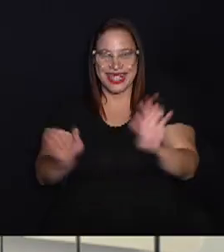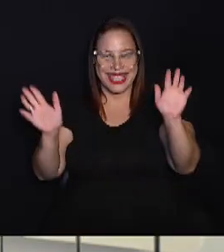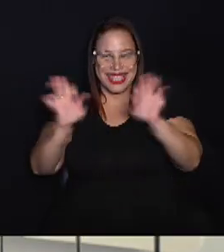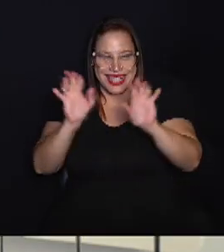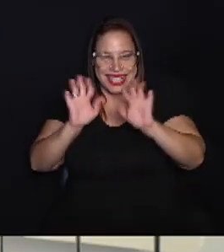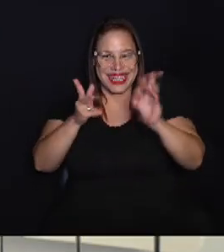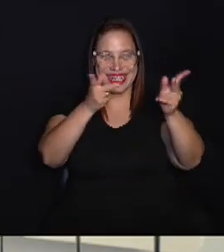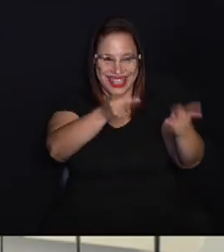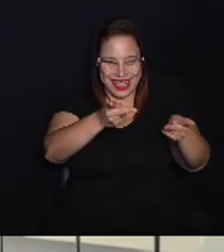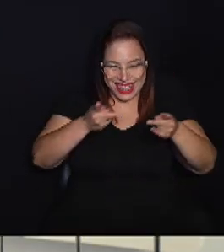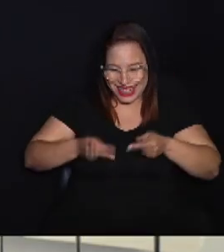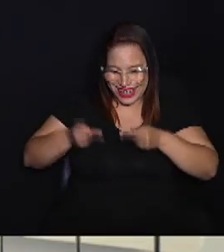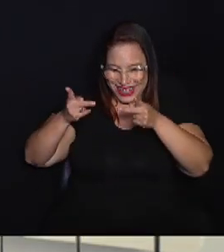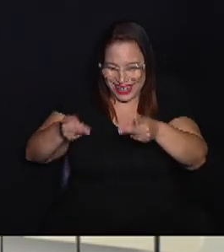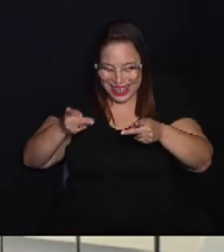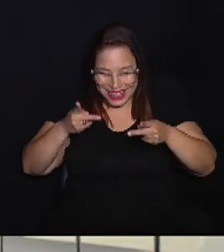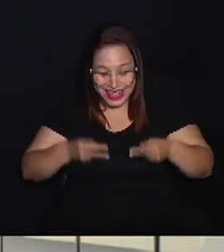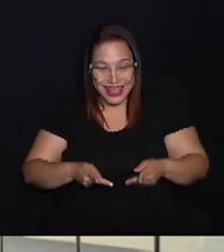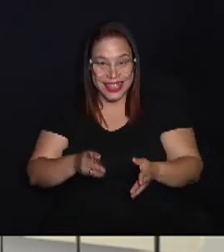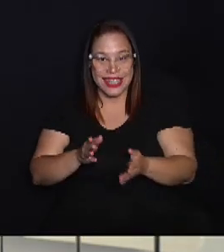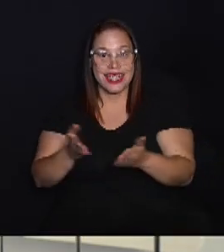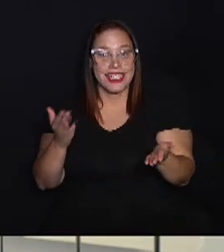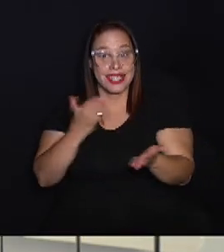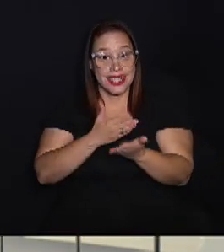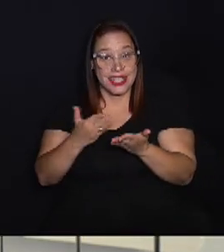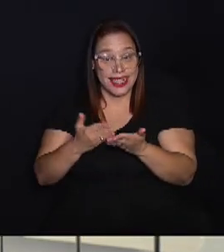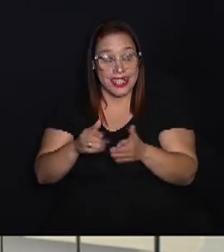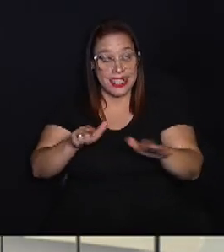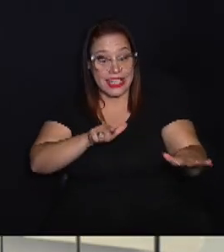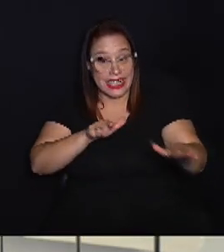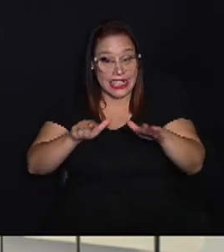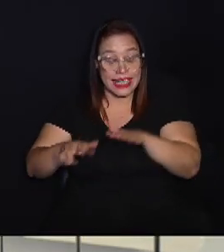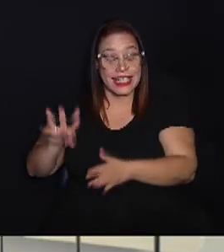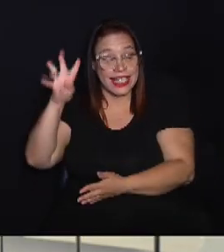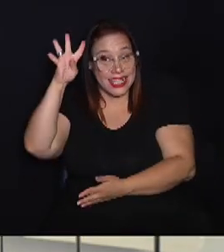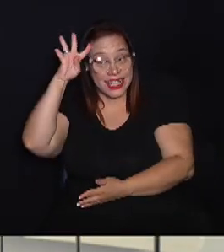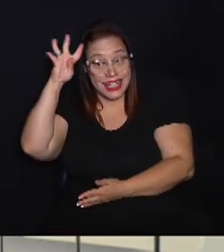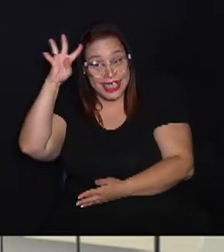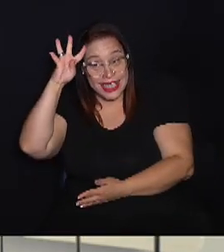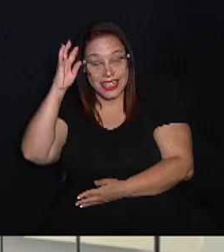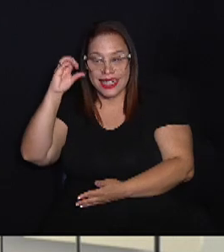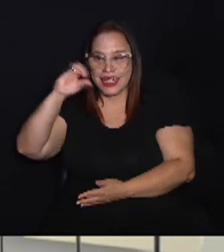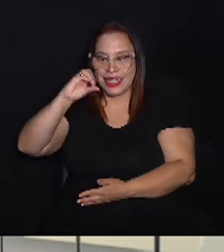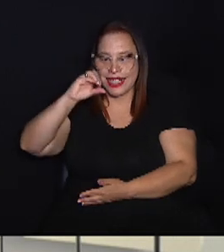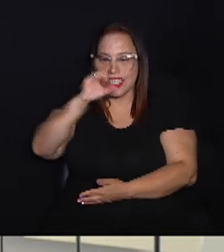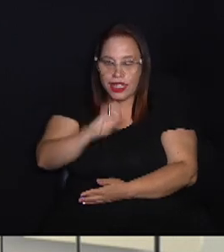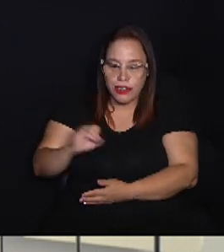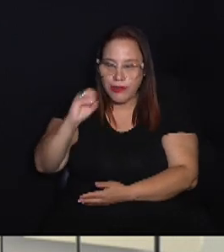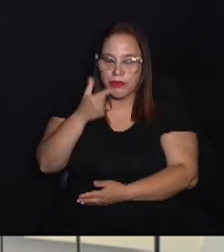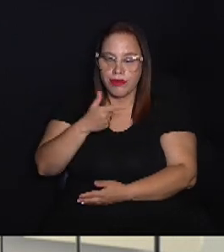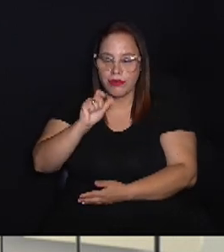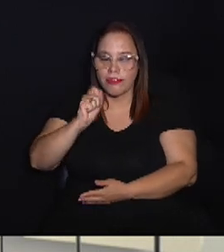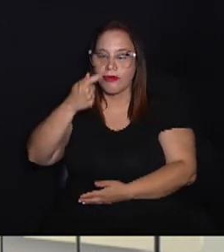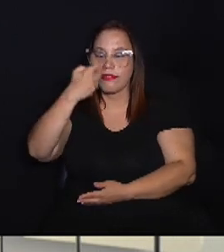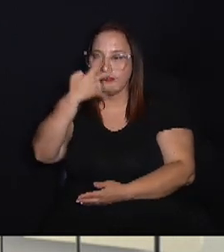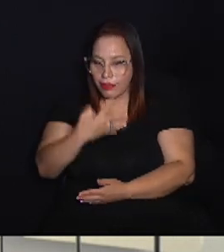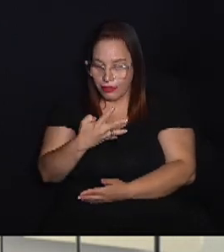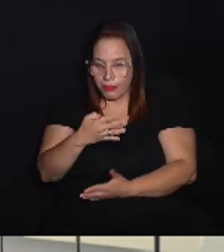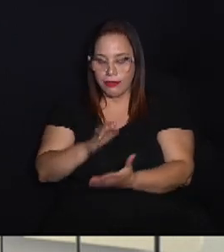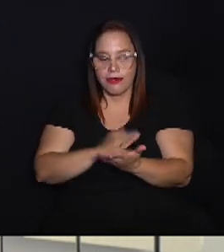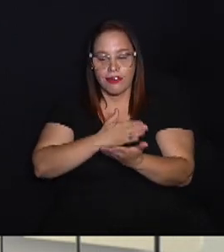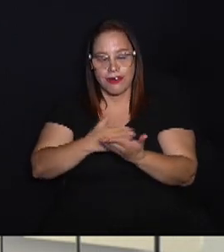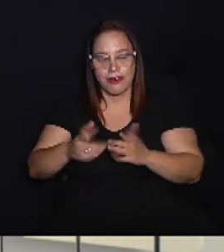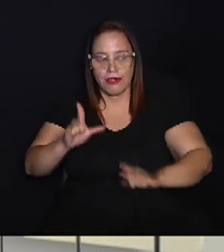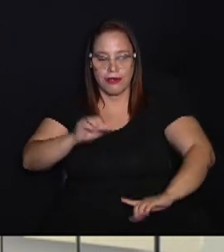Olá, seja bem-vinda, seja bem-vindo. Chegamos ao meio da semana, quarta-feira, 9 de outubro de 2024.